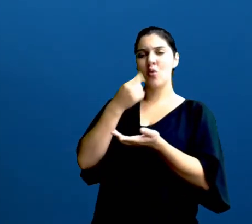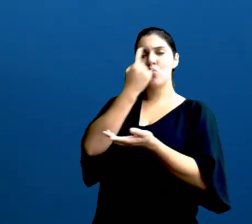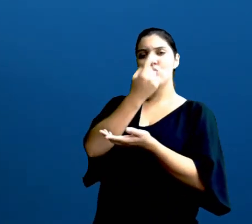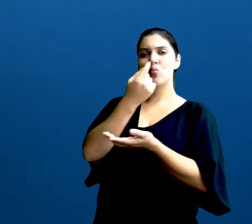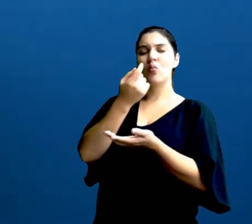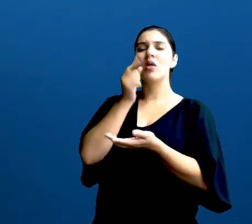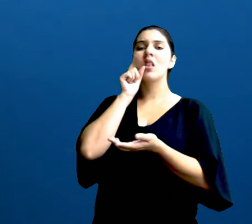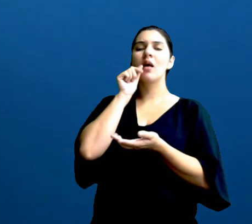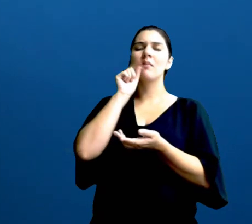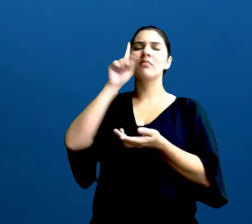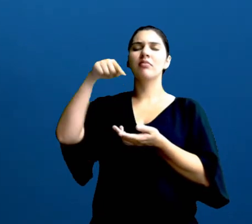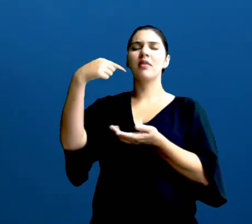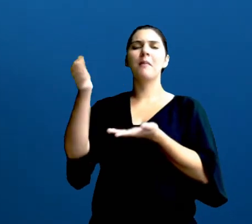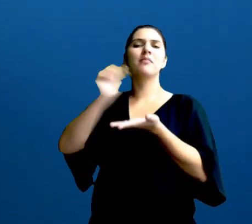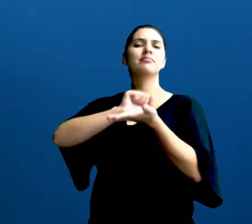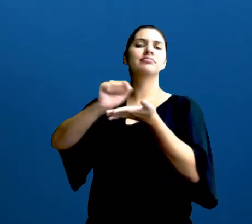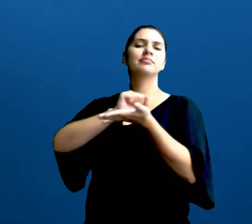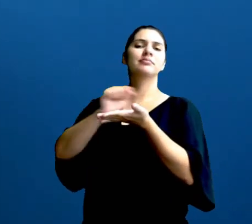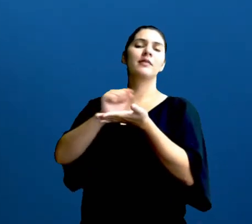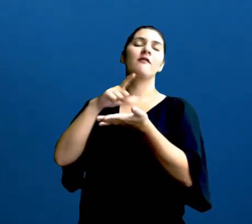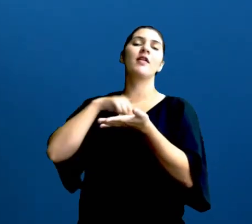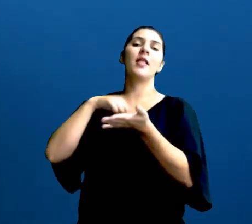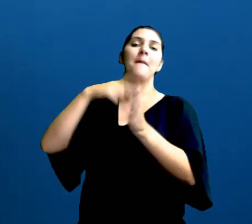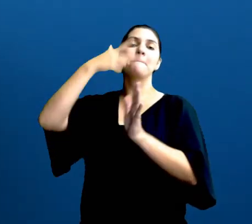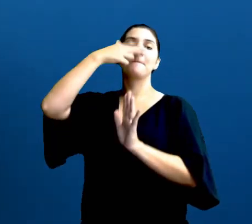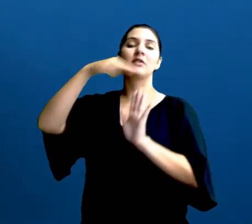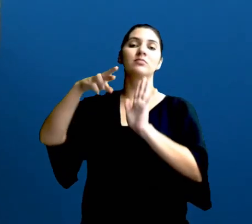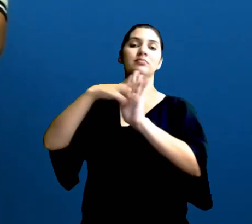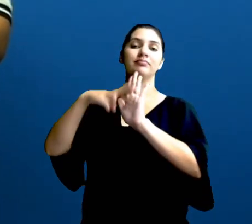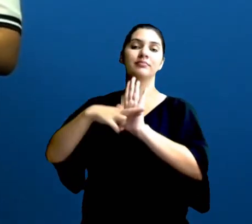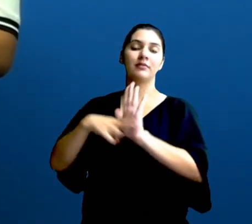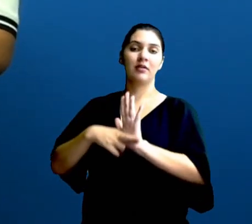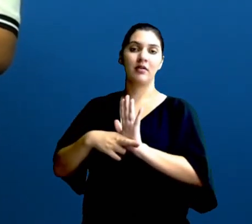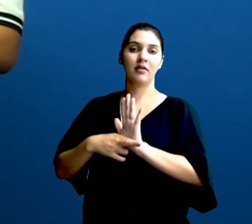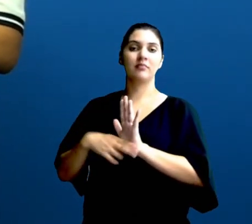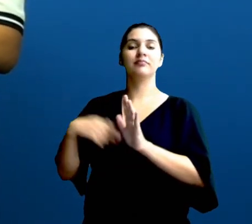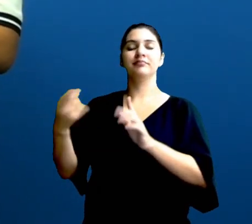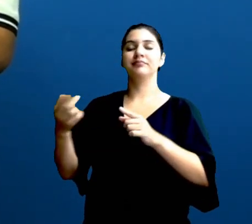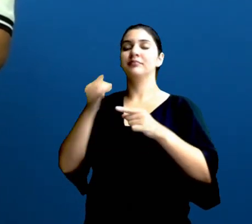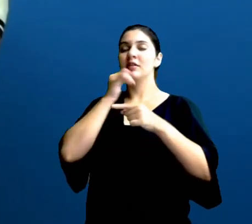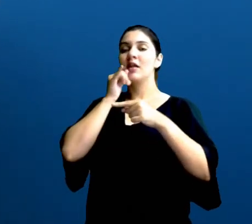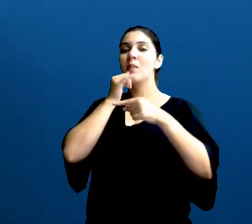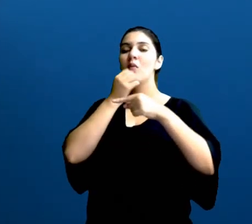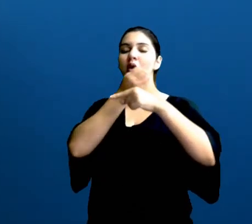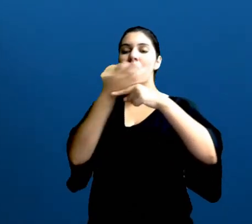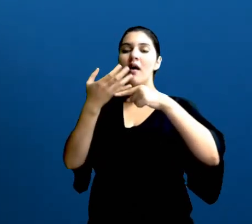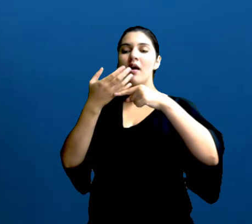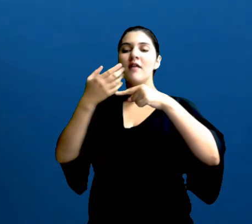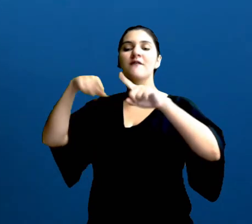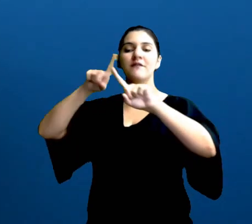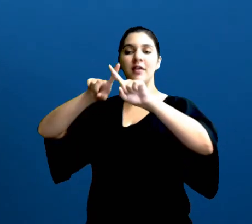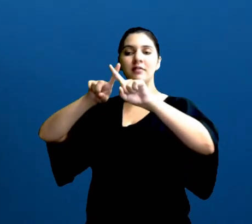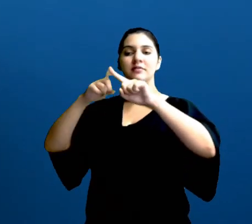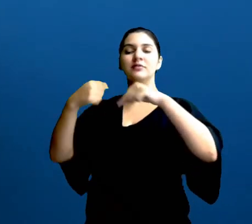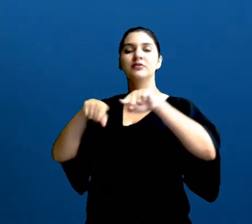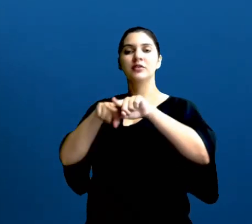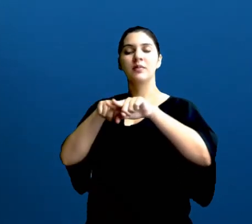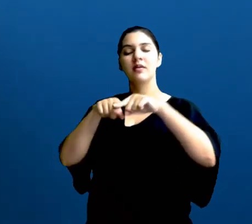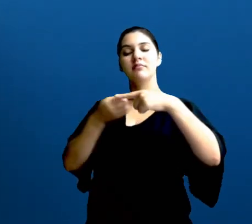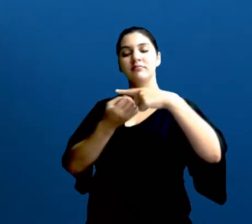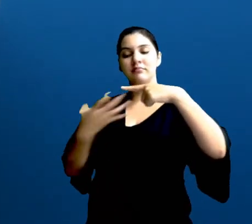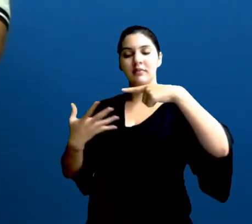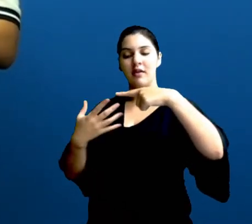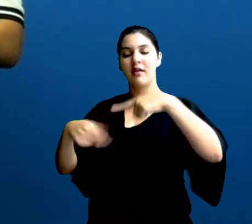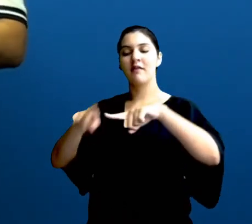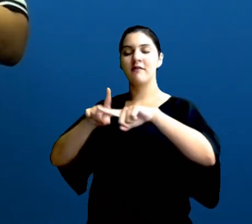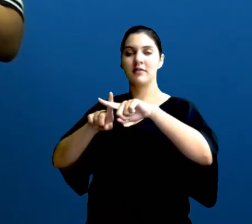depois você apaga. E vai continuar a mesma regrinha. O de cima multiplica o de cima, o de baixo multiplica o de baixo. Então, 8 vezes